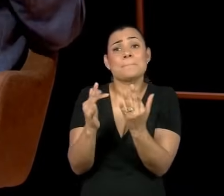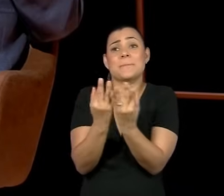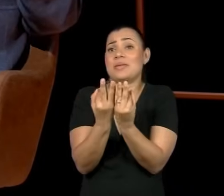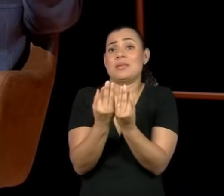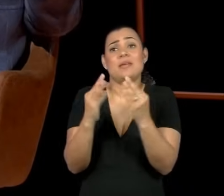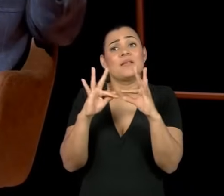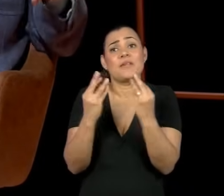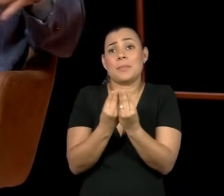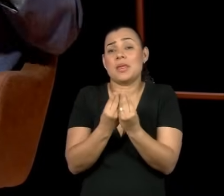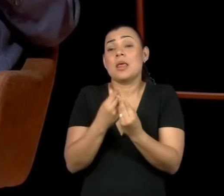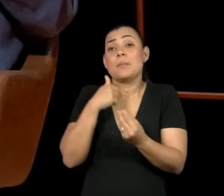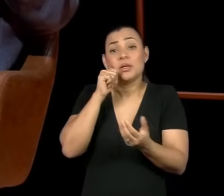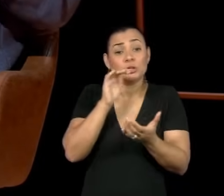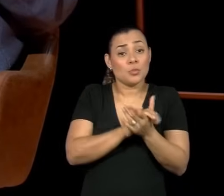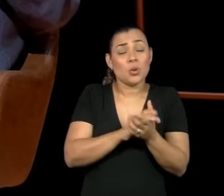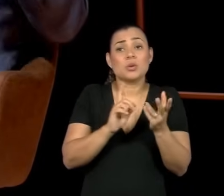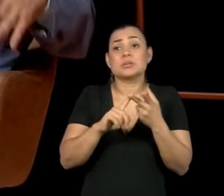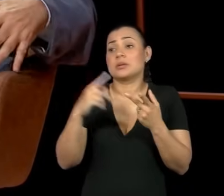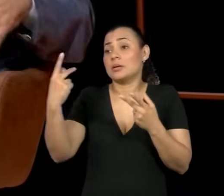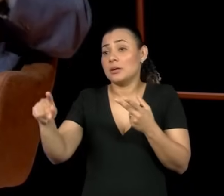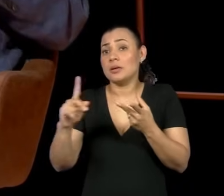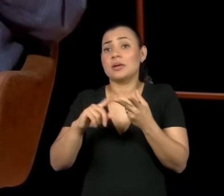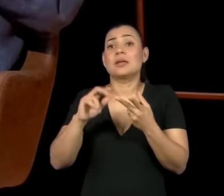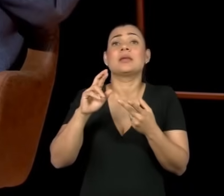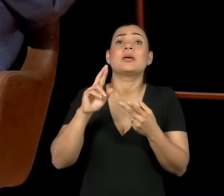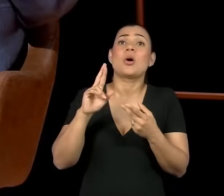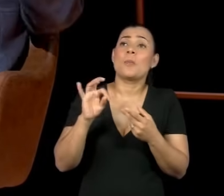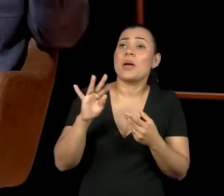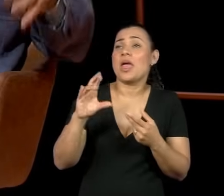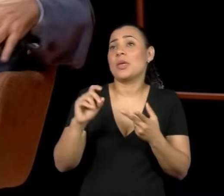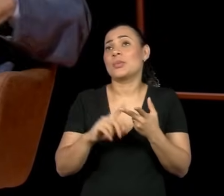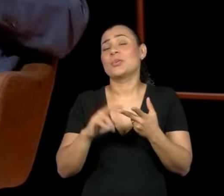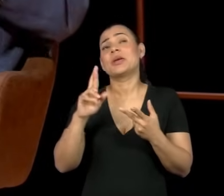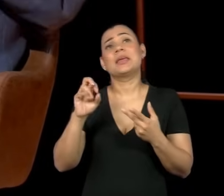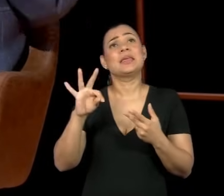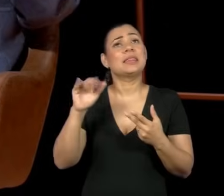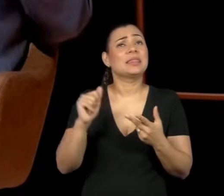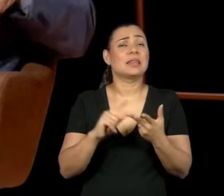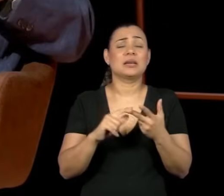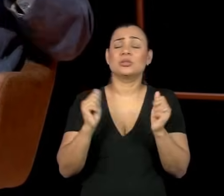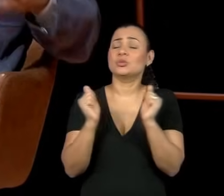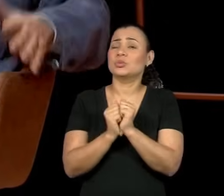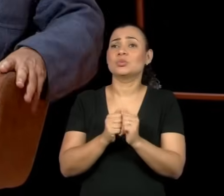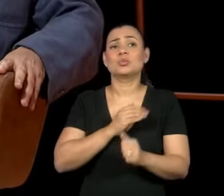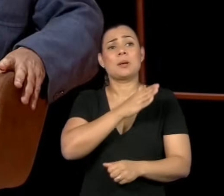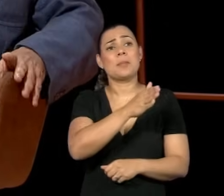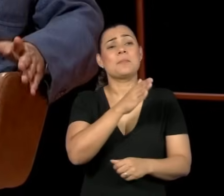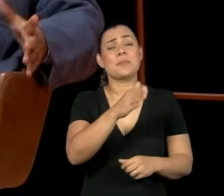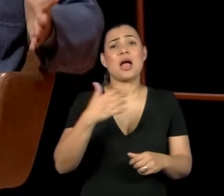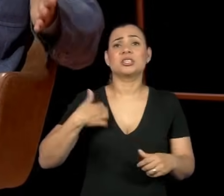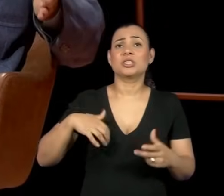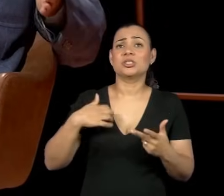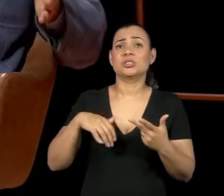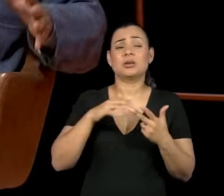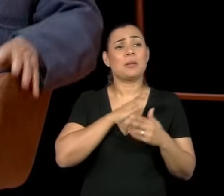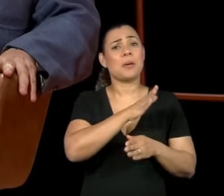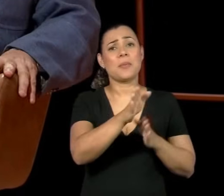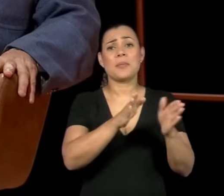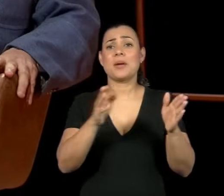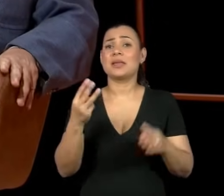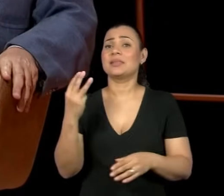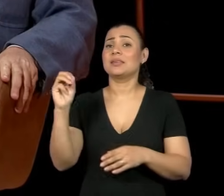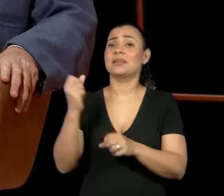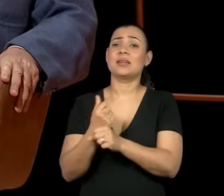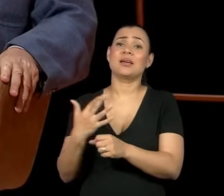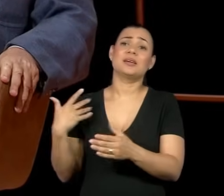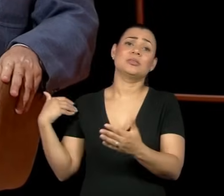com minha esposa, Roberto e Rita, fizemos o Brasil inteiro, fizemos a Argentina, fizemos o mundo. Foram 30 anos de convivência,